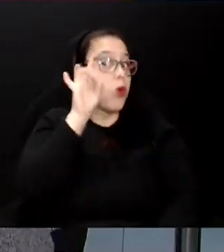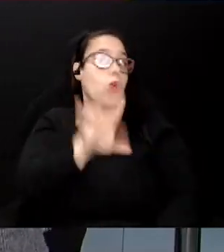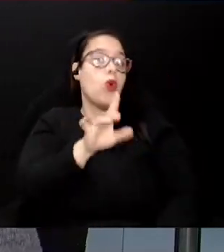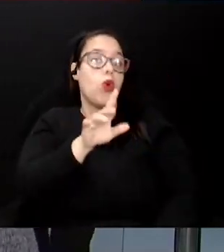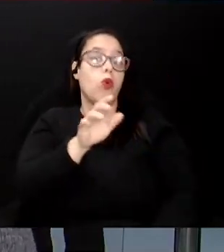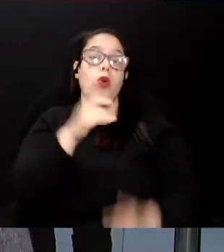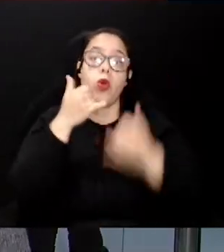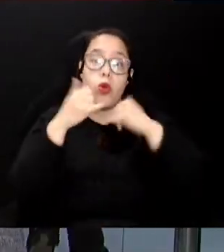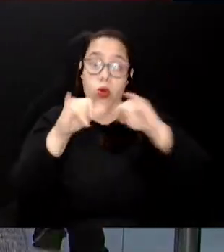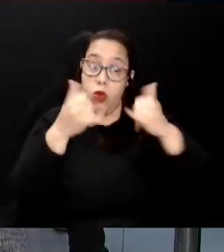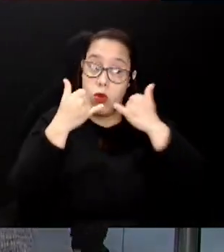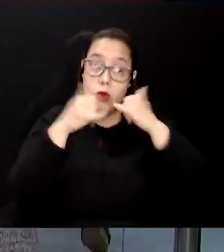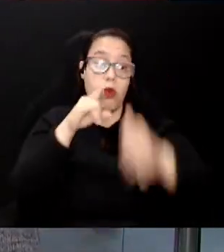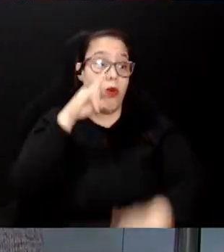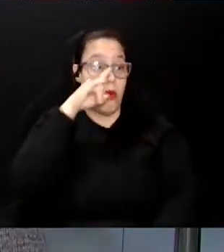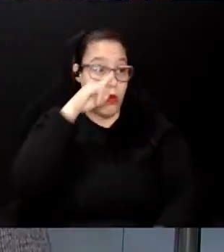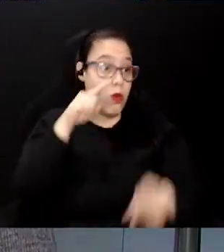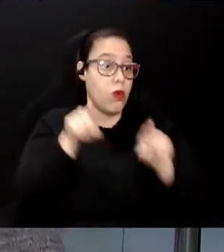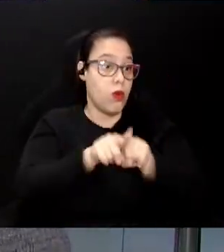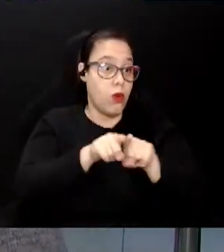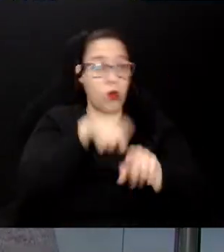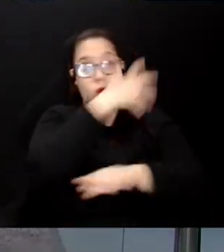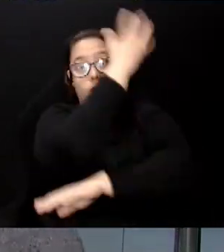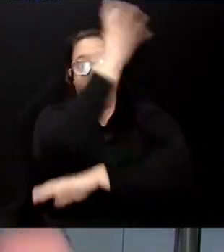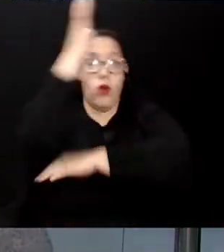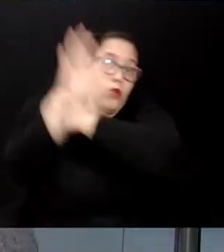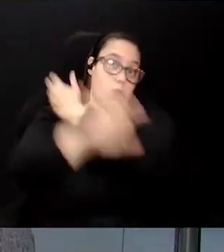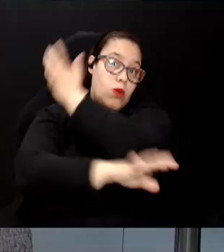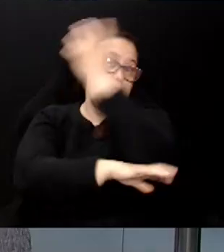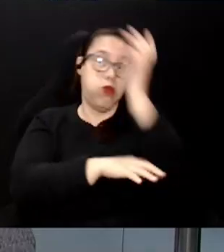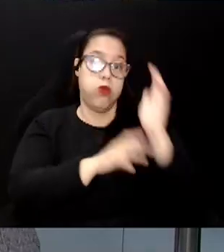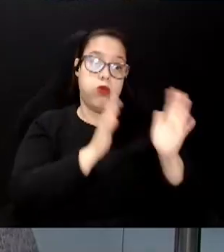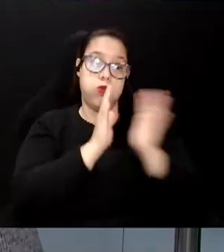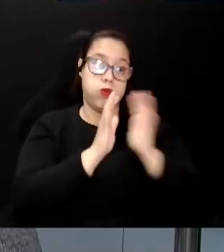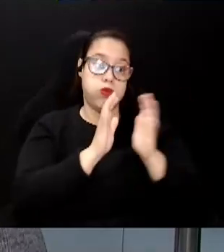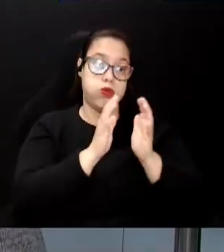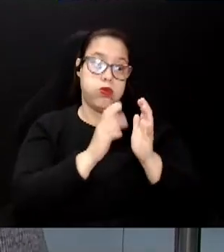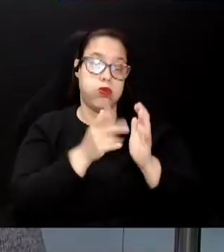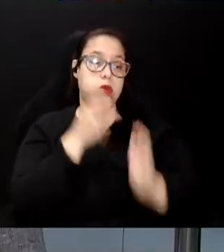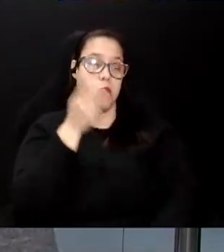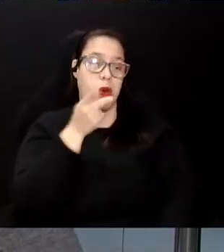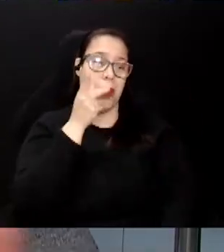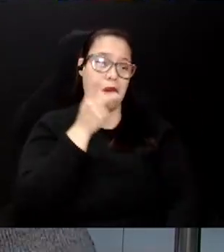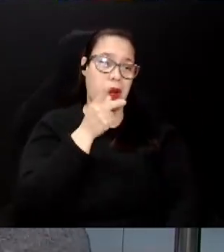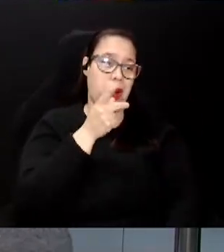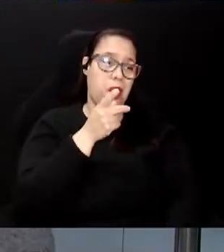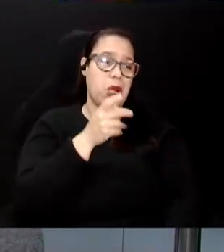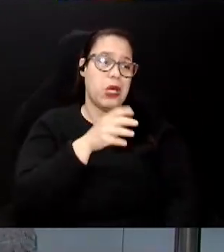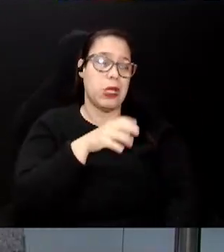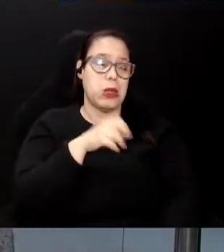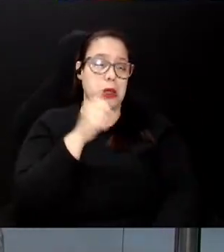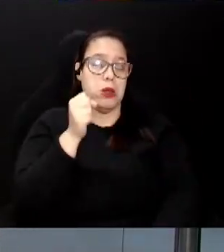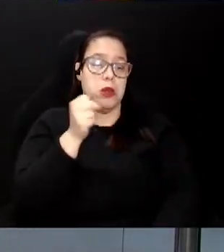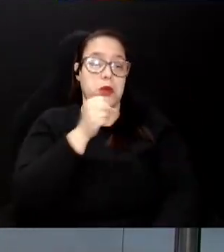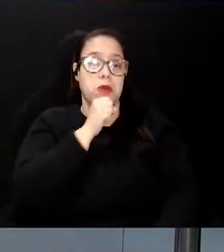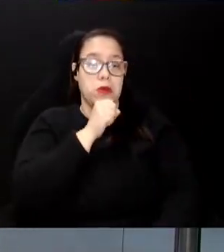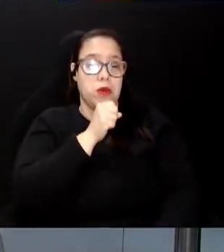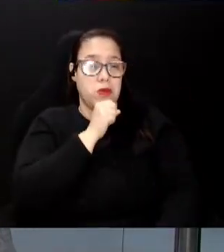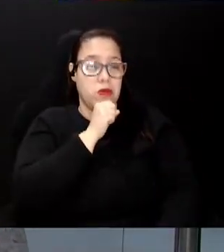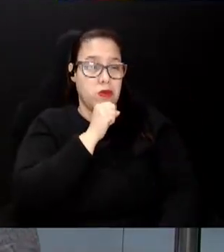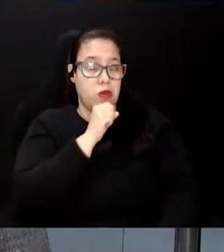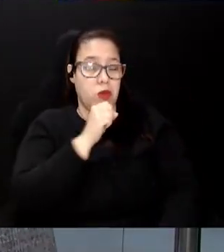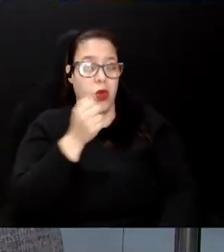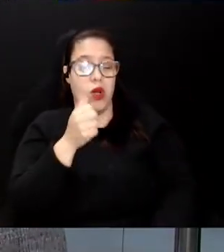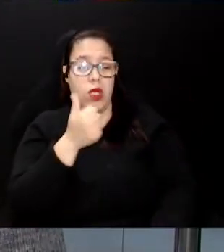risco é também para as matas. Nós estamos numa época do ano que a gente está falando de um El Niño muito mais severo, de um El Niño mais forte que dos últimos 150